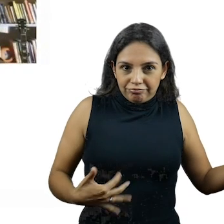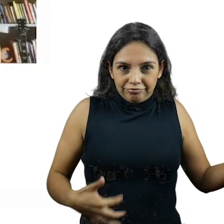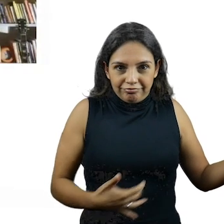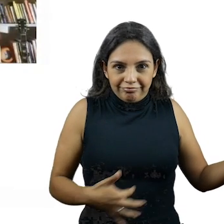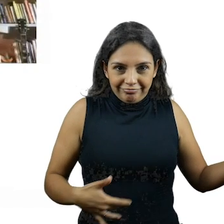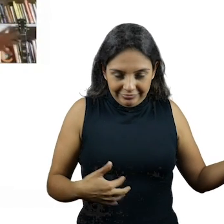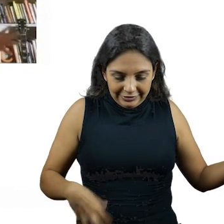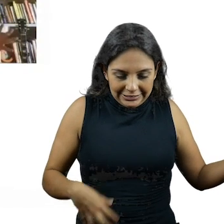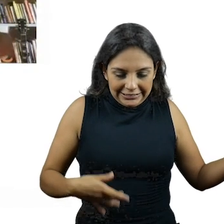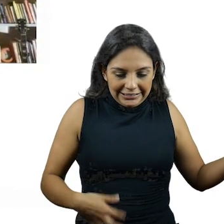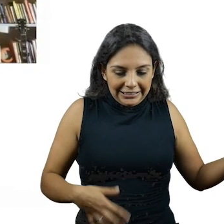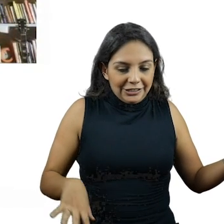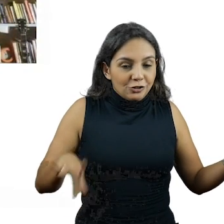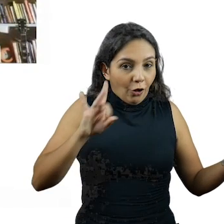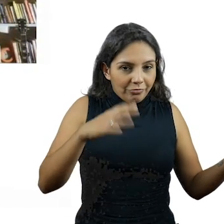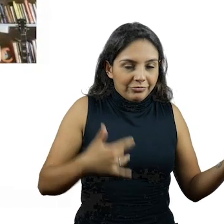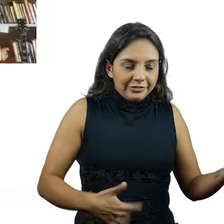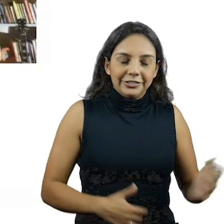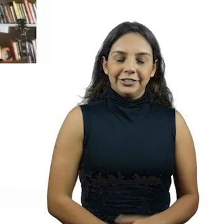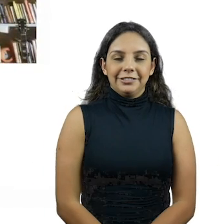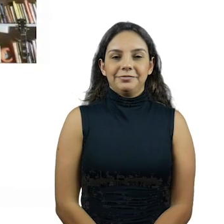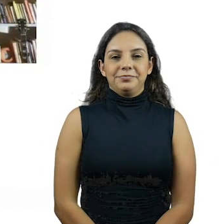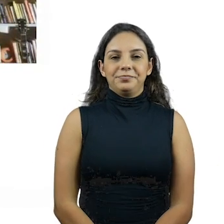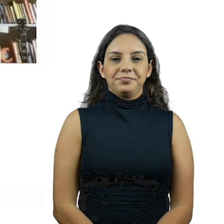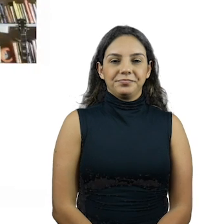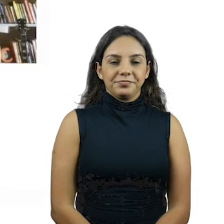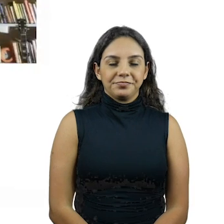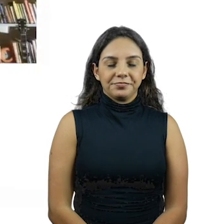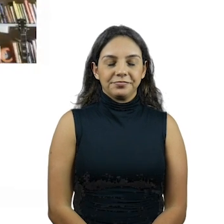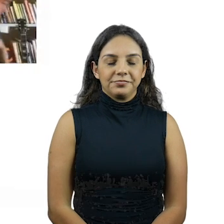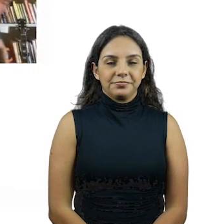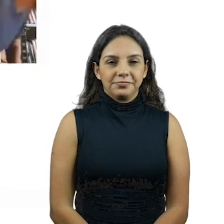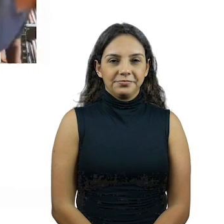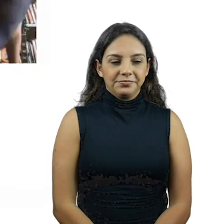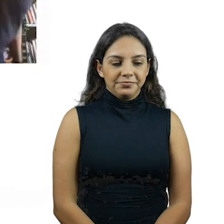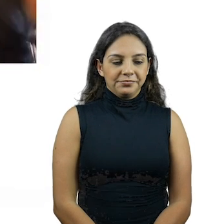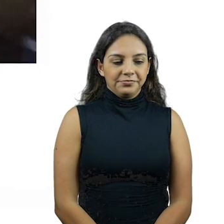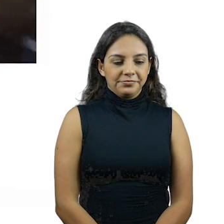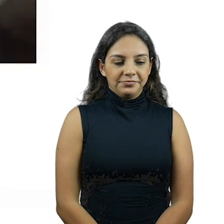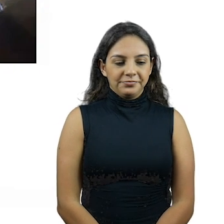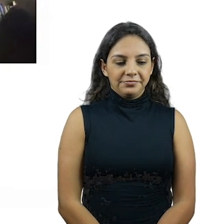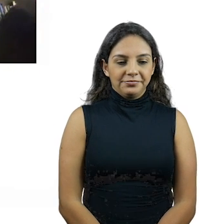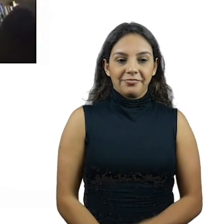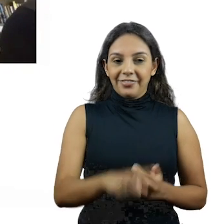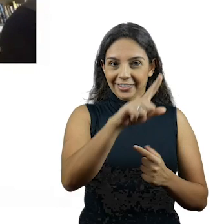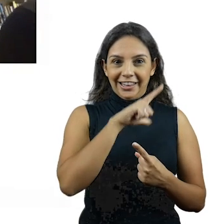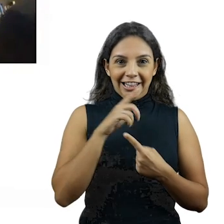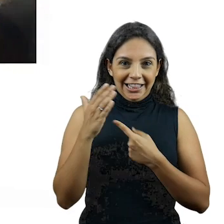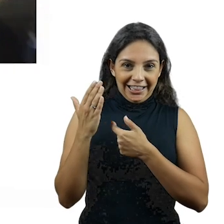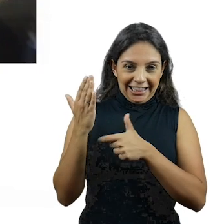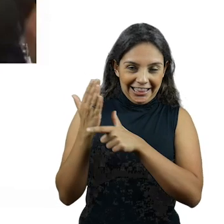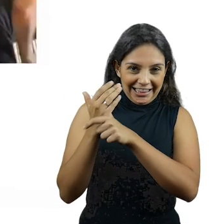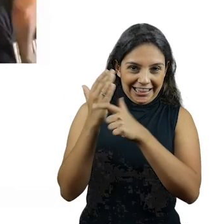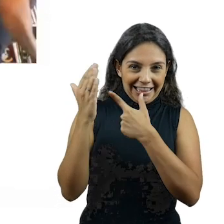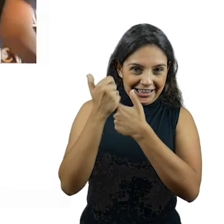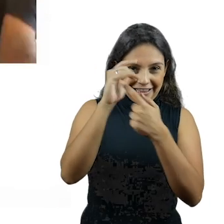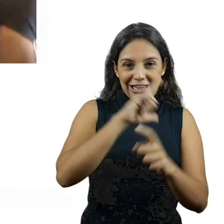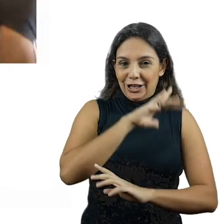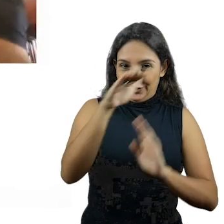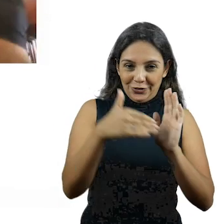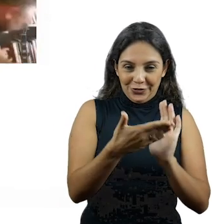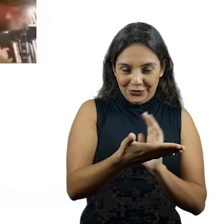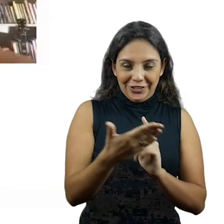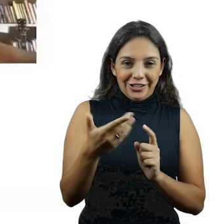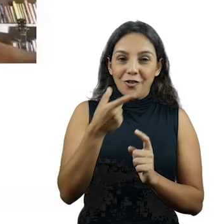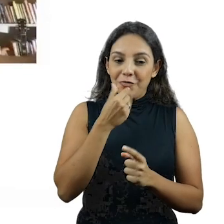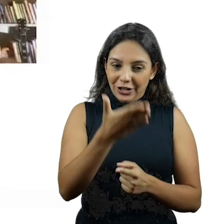trouxe, né, a trilha de fundo para acompanhar, mas vou contar. O Rodrigo é tecnológico, né? Eu já vi que ele tem de tudo. Ali. Tem de